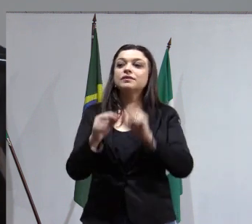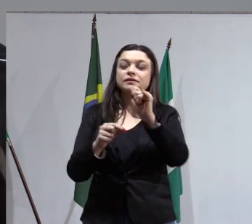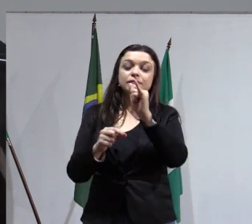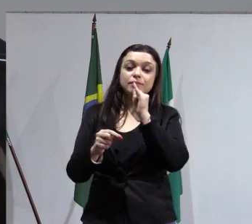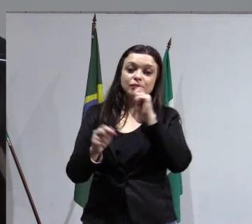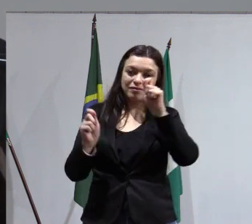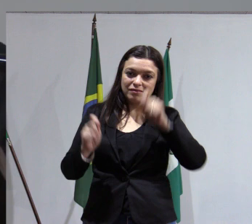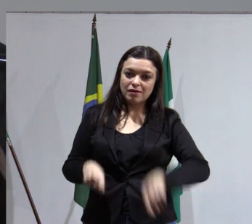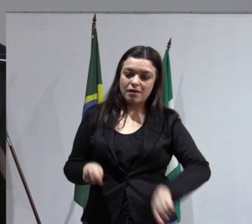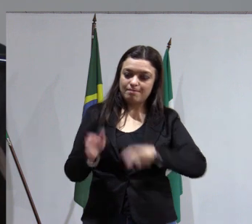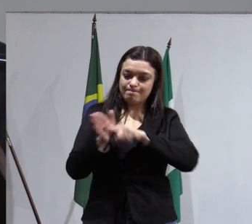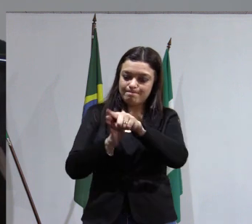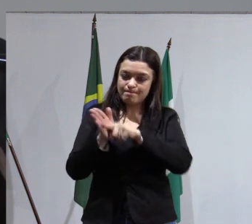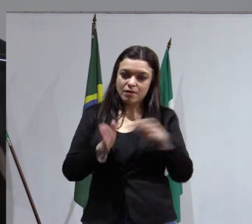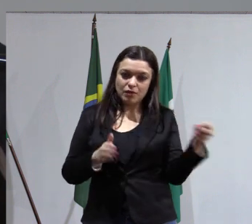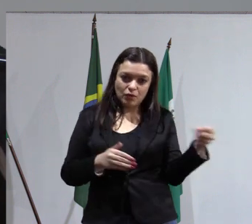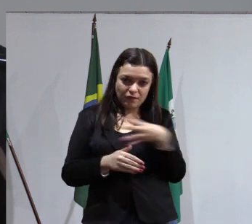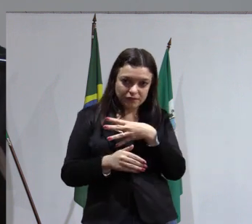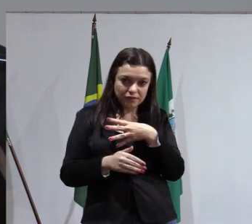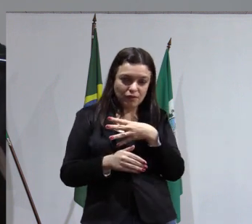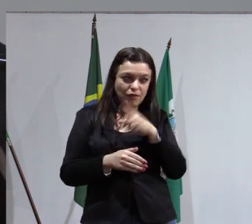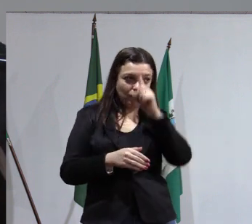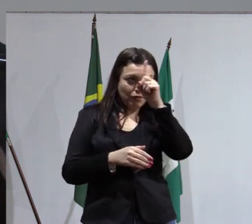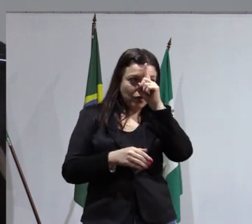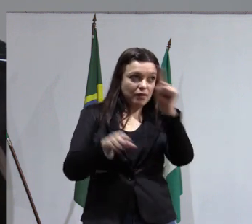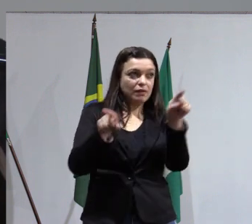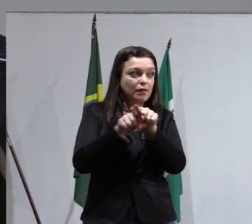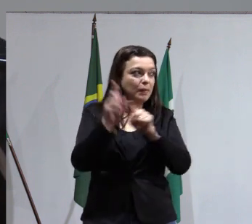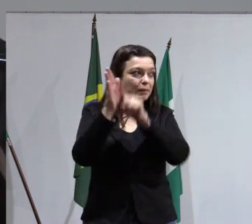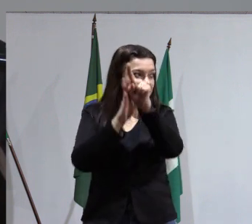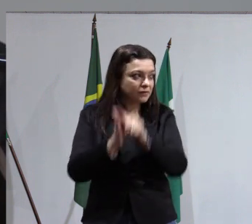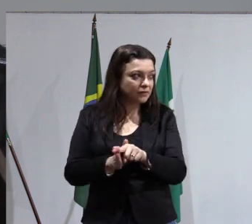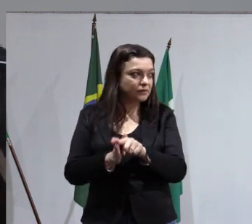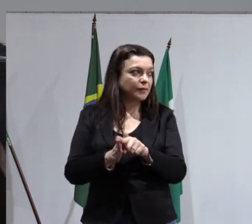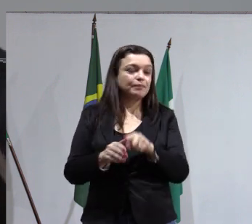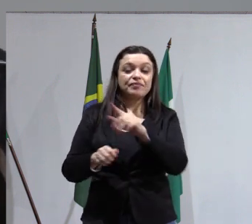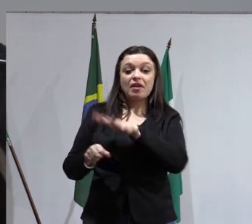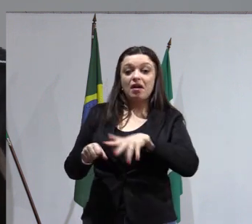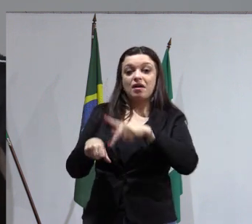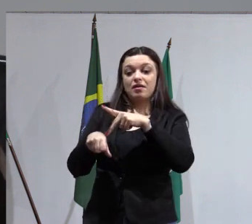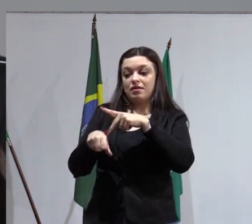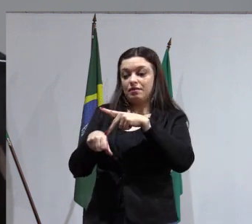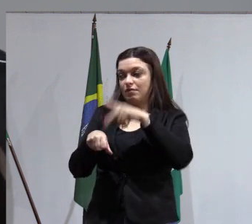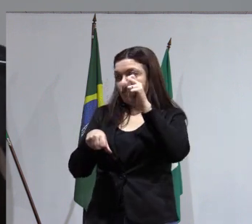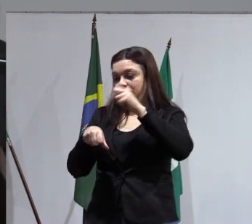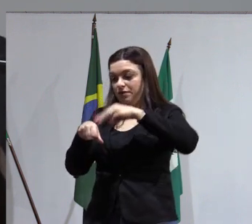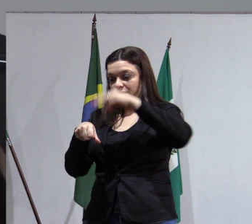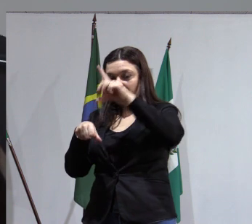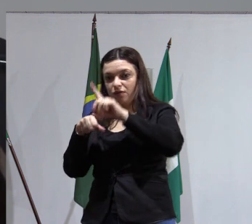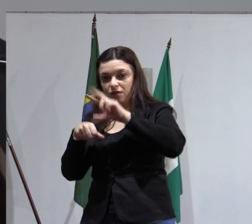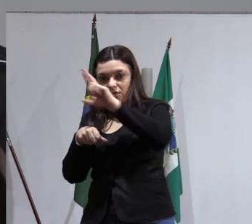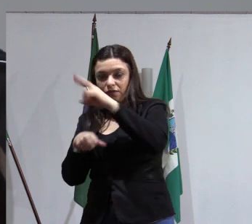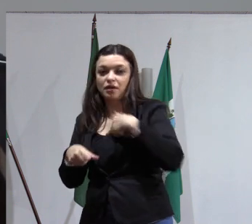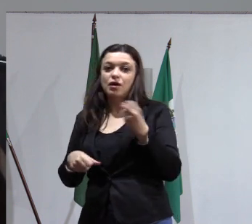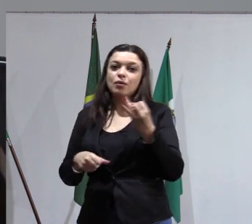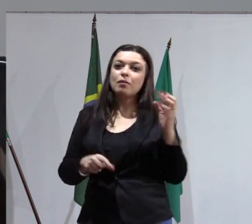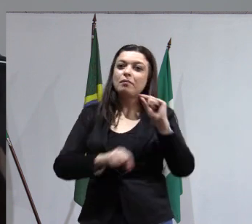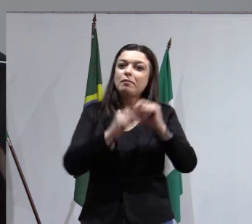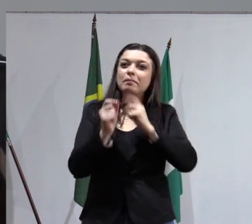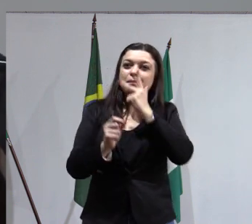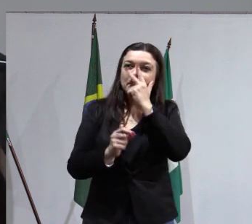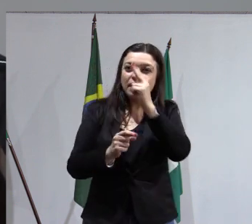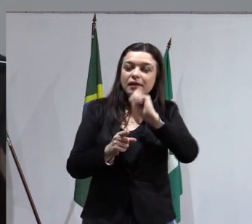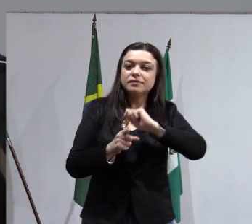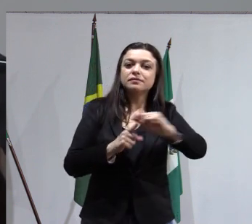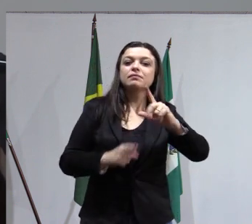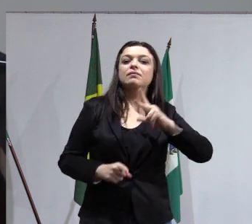pesquisa, e, por consequência, os programas de pós-graduação. Outras são um flerte muito claro com a privatização, embora seja reforçado o